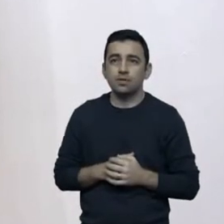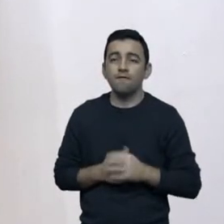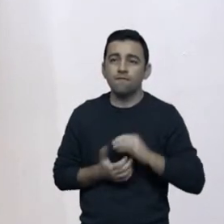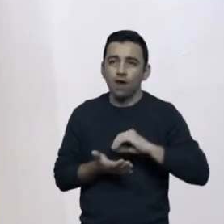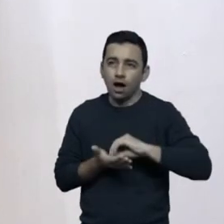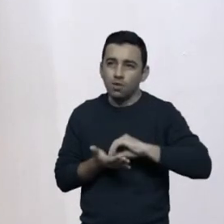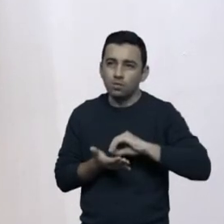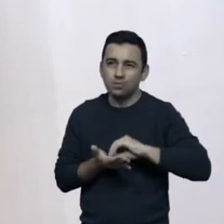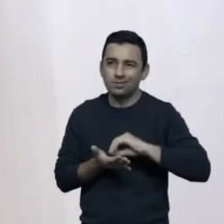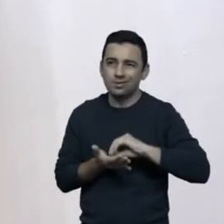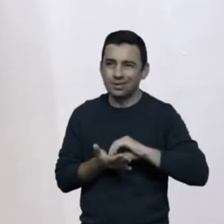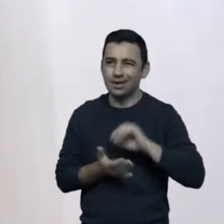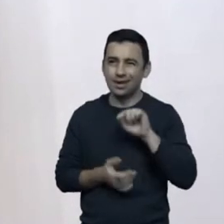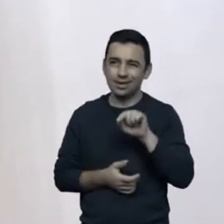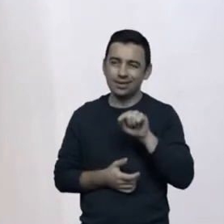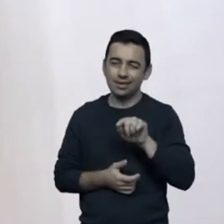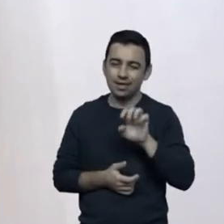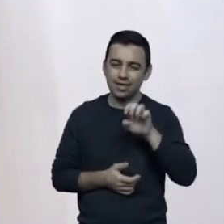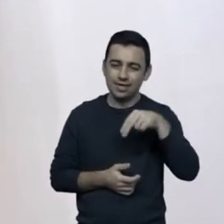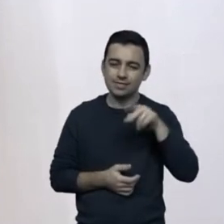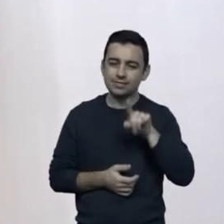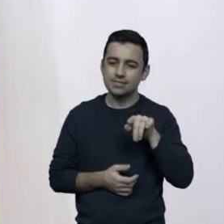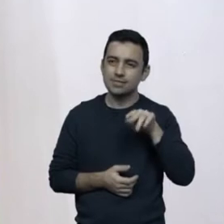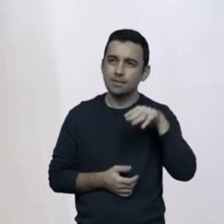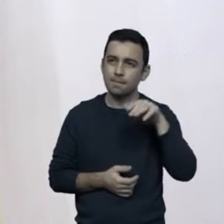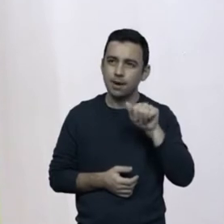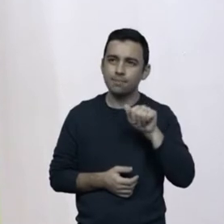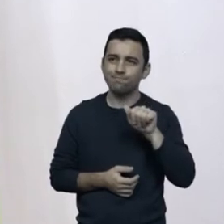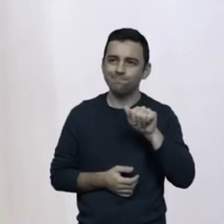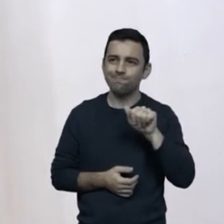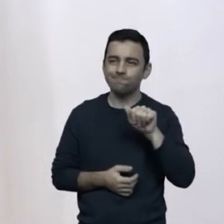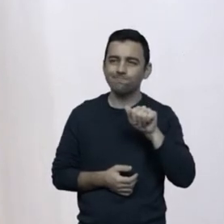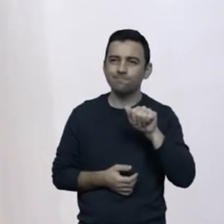enzima leva a uma deposição